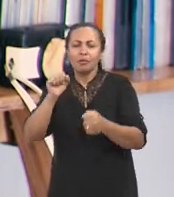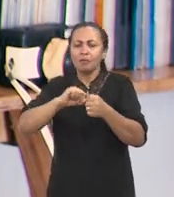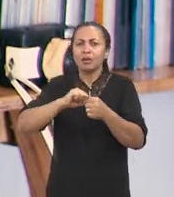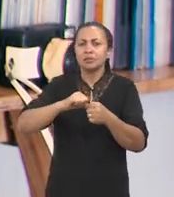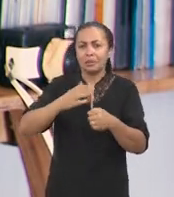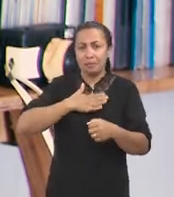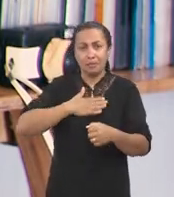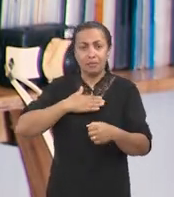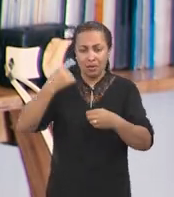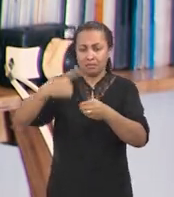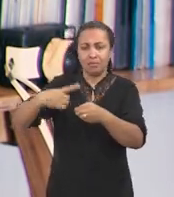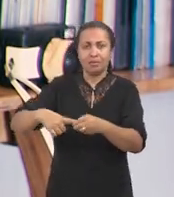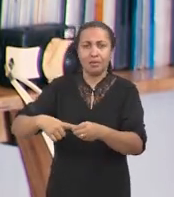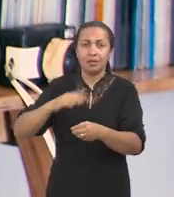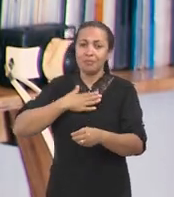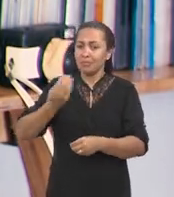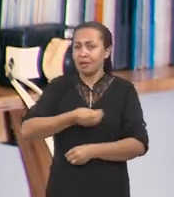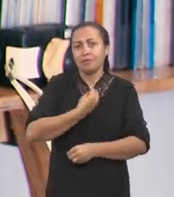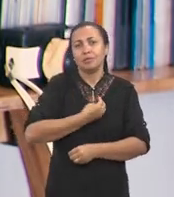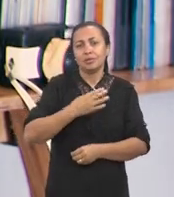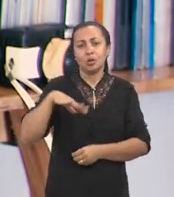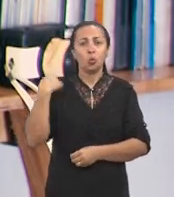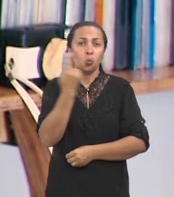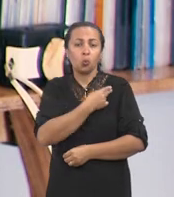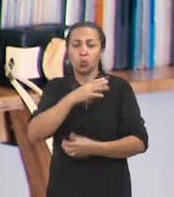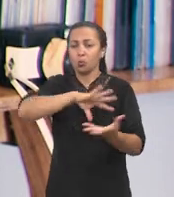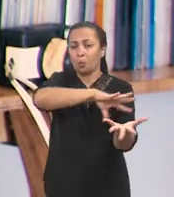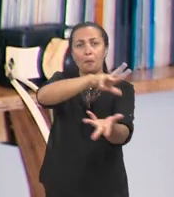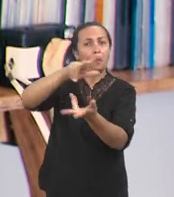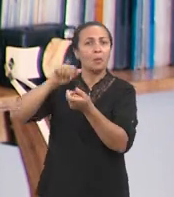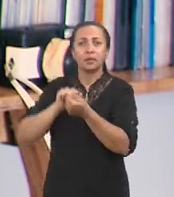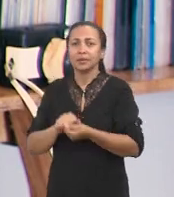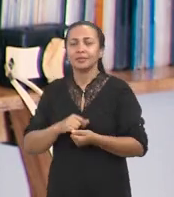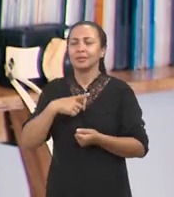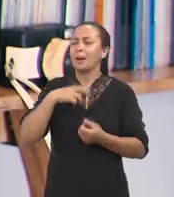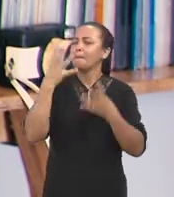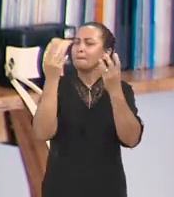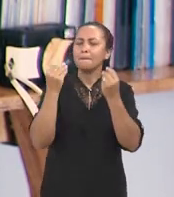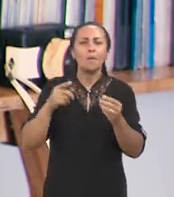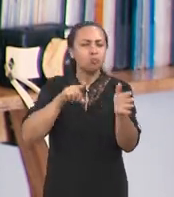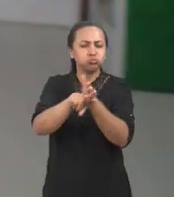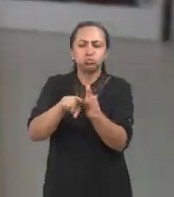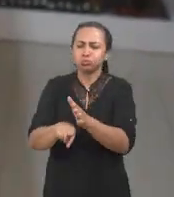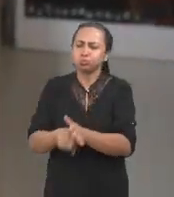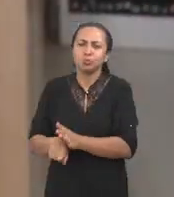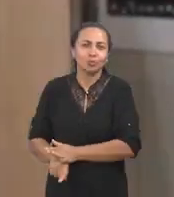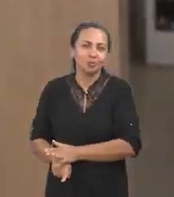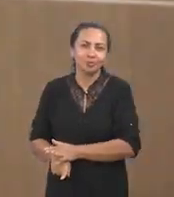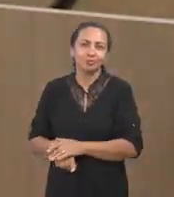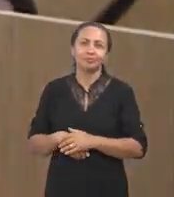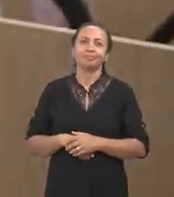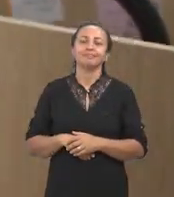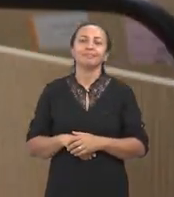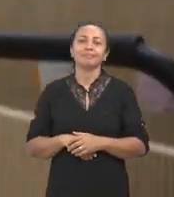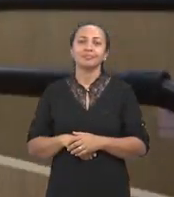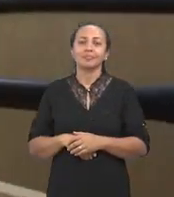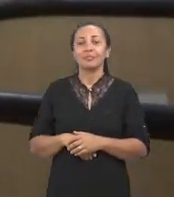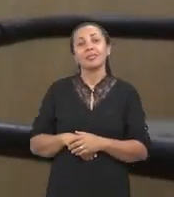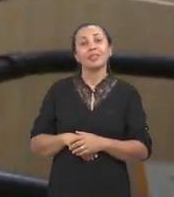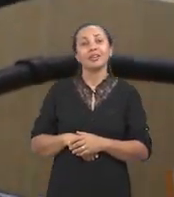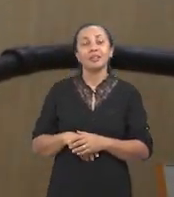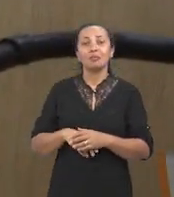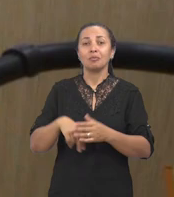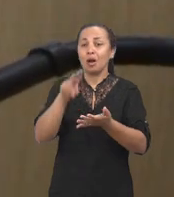que que a gente está fazendo quando nossa cidade com a nossa vida com o nosso planeta né então muitas pessoas academia